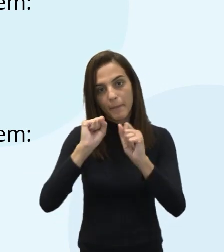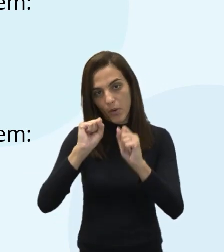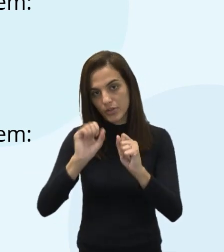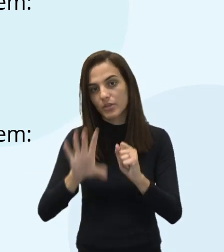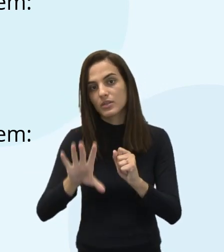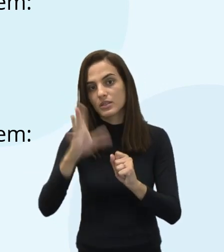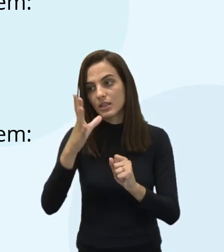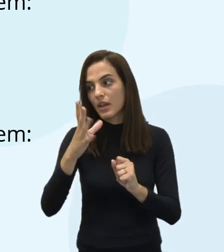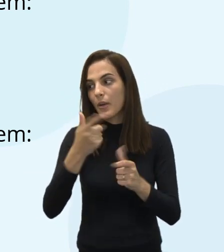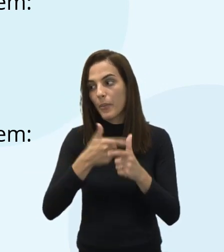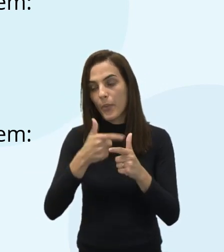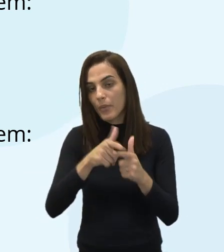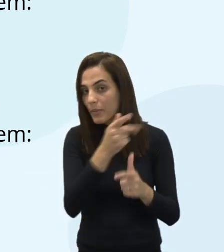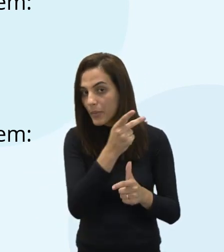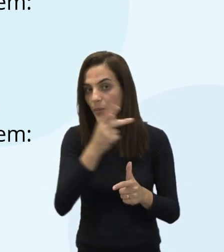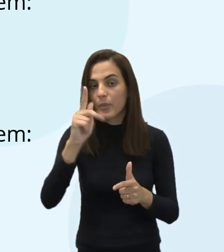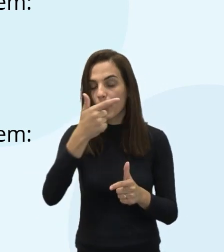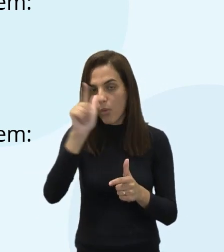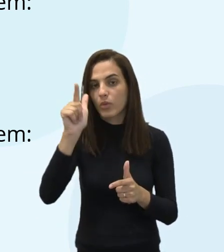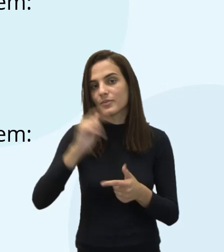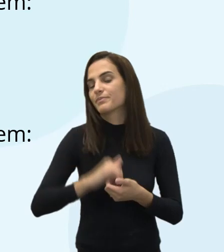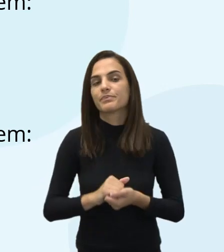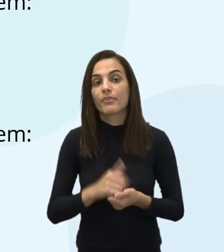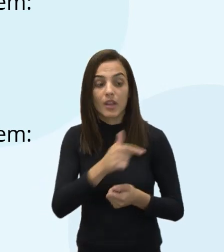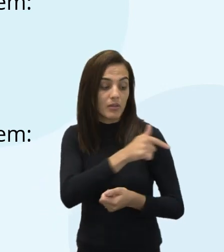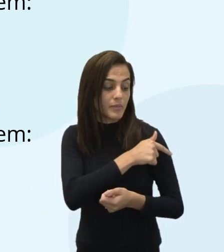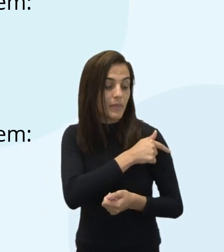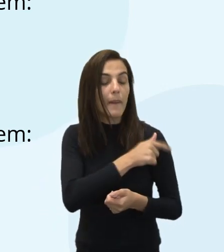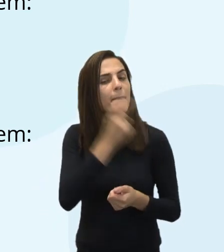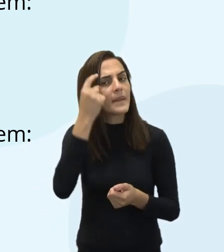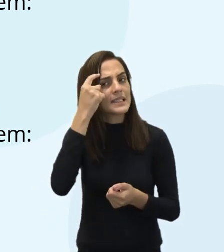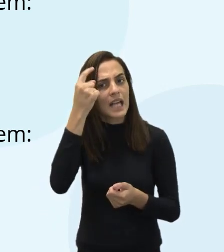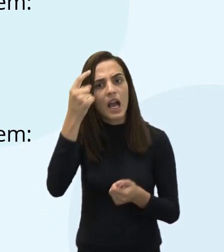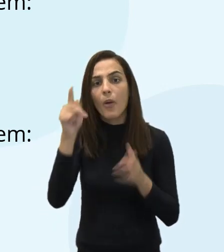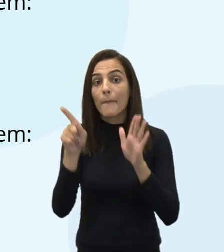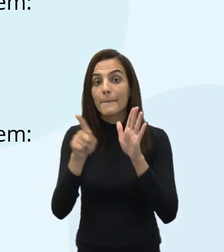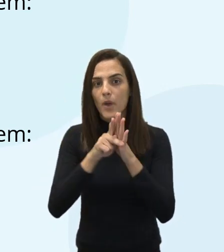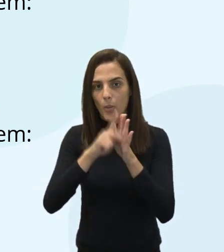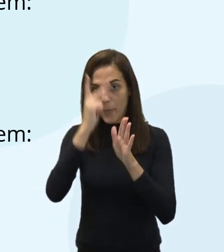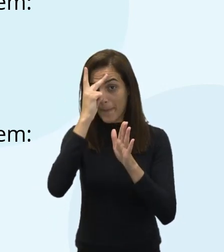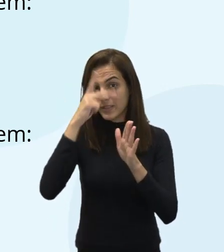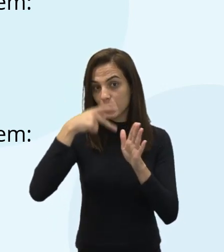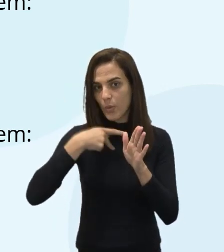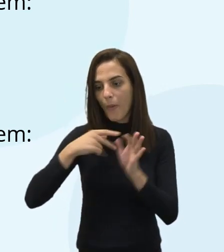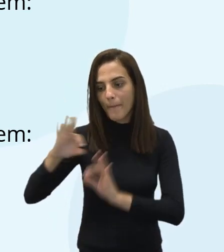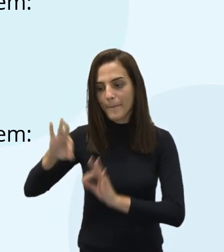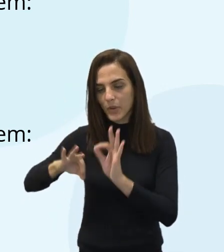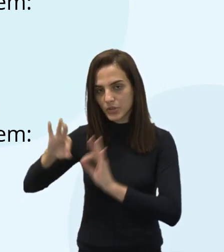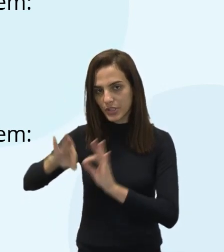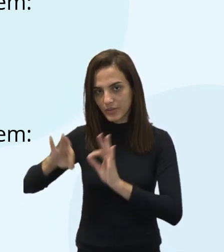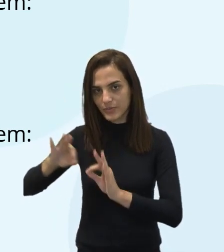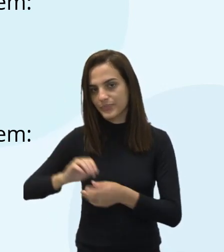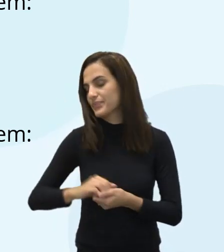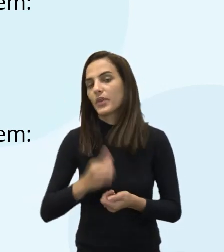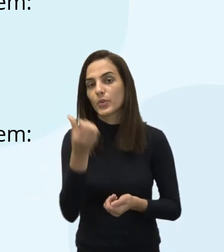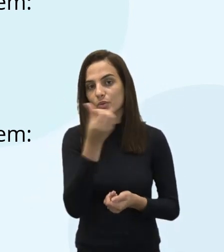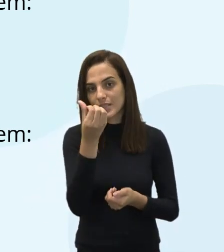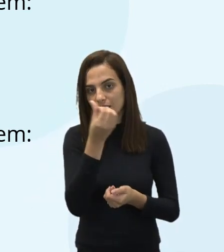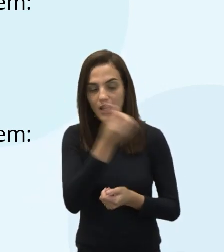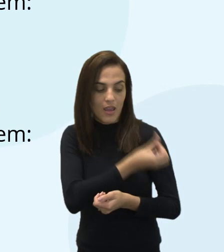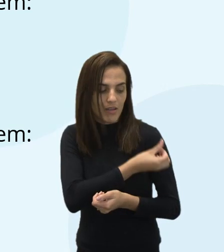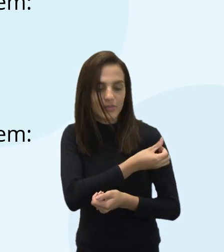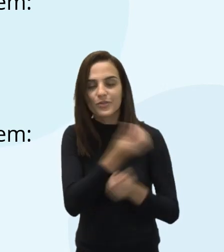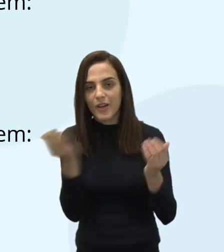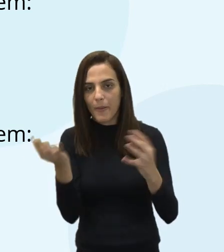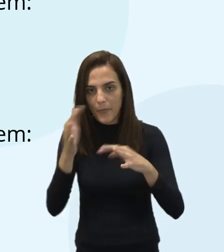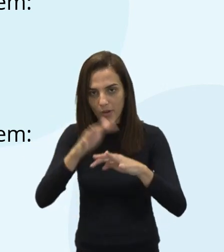sétimo ano, ele vai pensar nos seus próprios projetos. Então, se no sexto, o sexto vai acolher e apoiar esse estudante, no sétimo ele